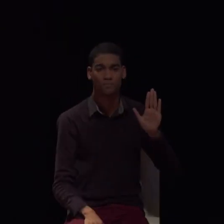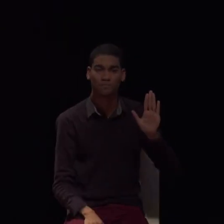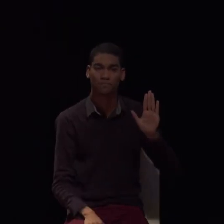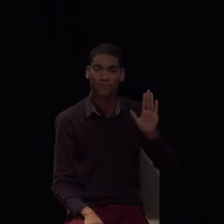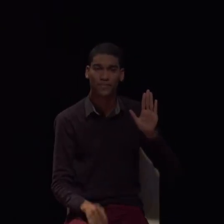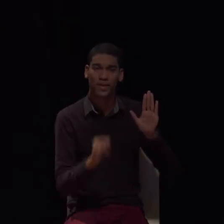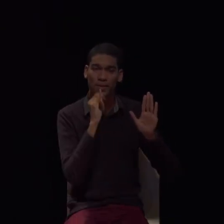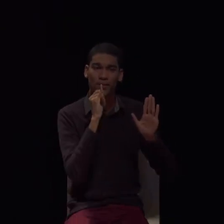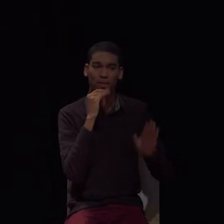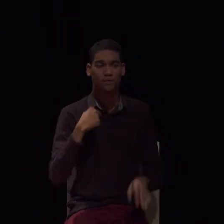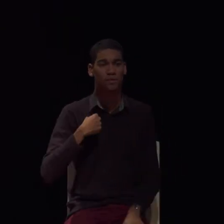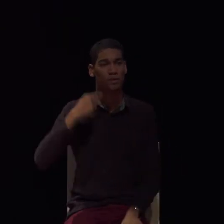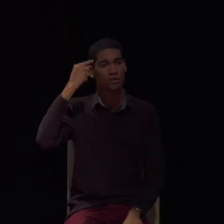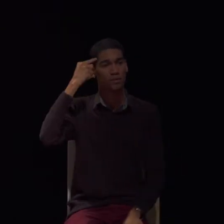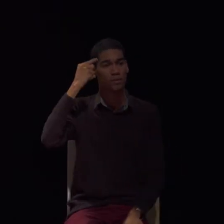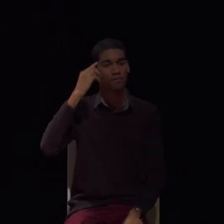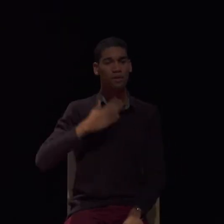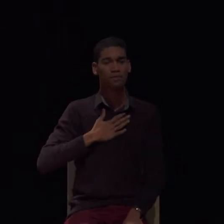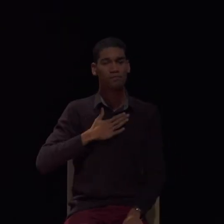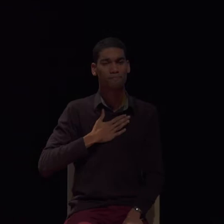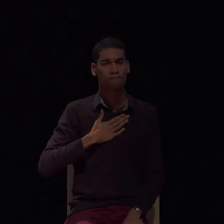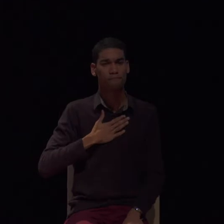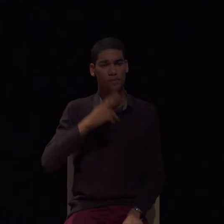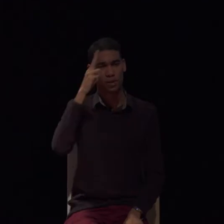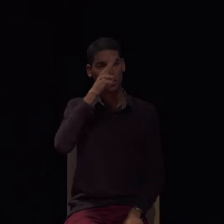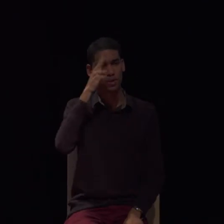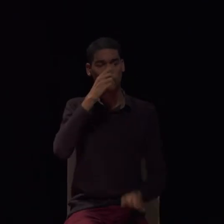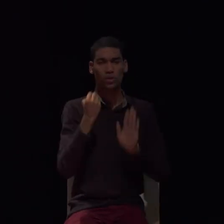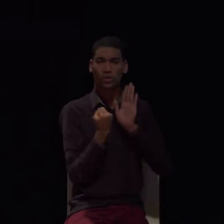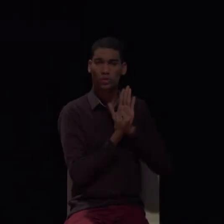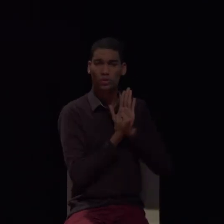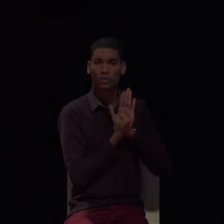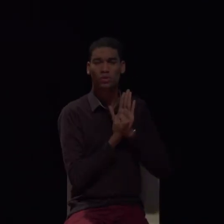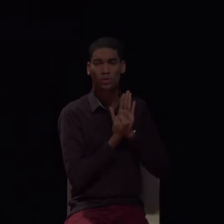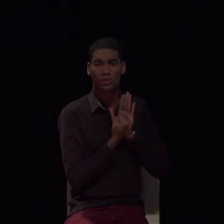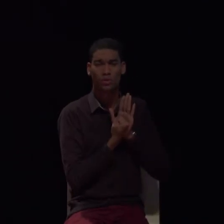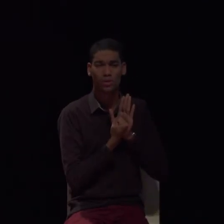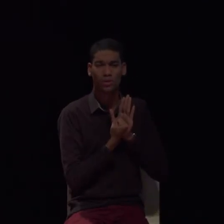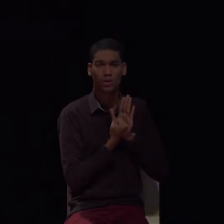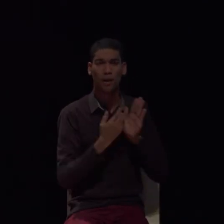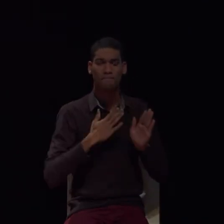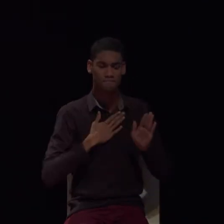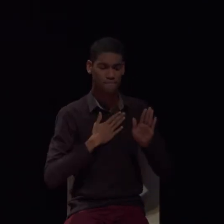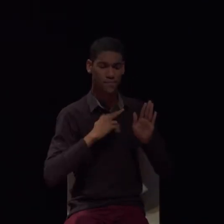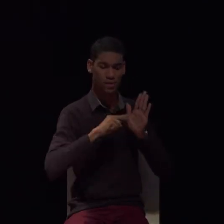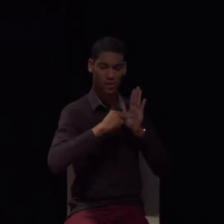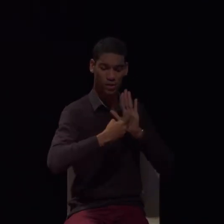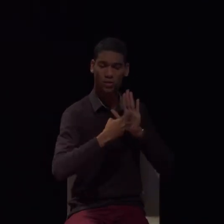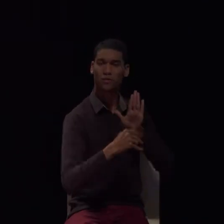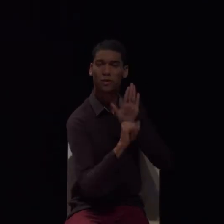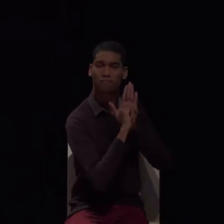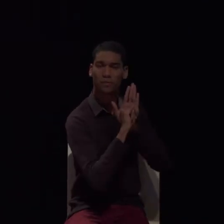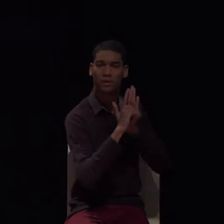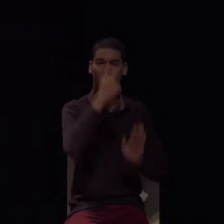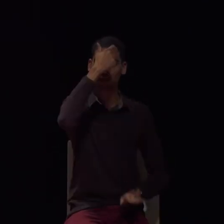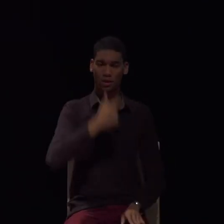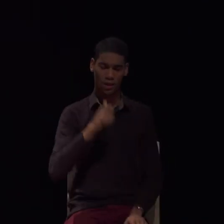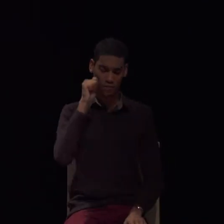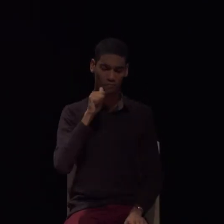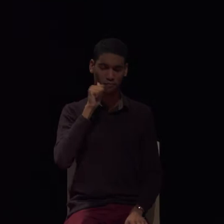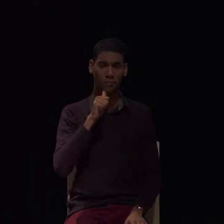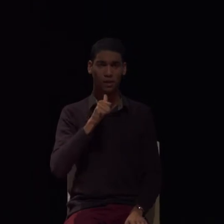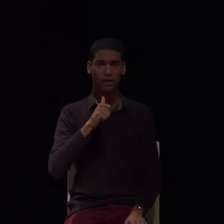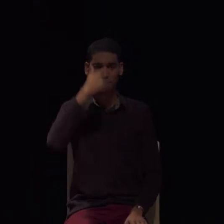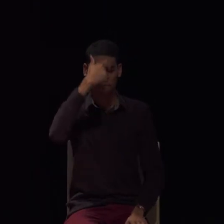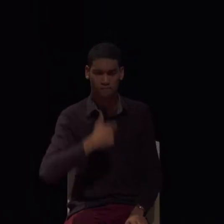quando eu penso nas minhas marcas é que tem a ver com a minha identidade com a minha identidade de mulher negra